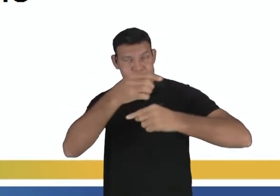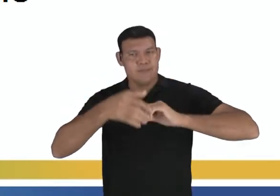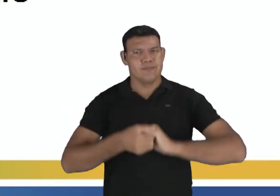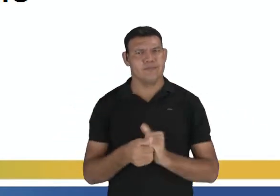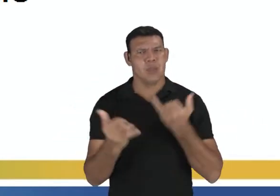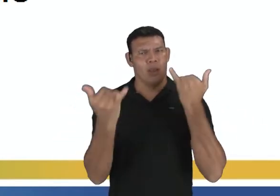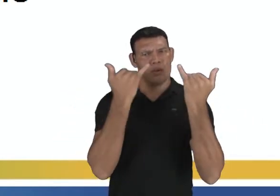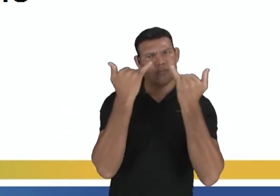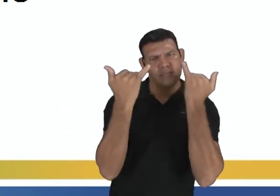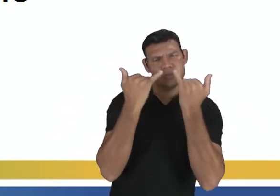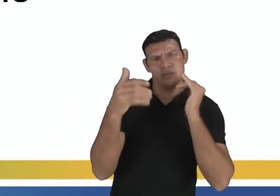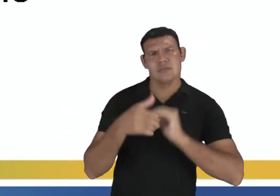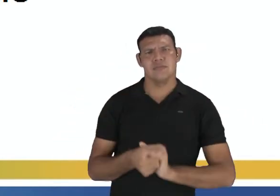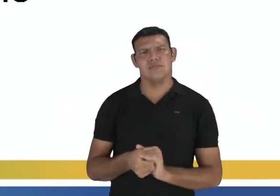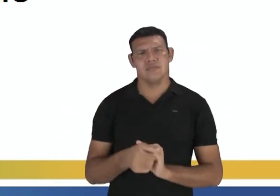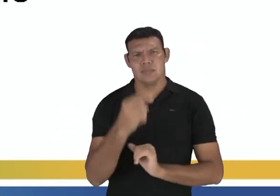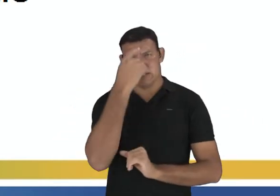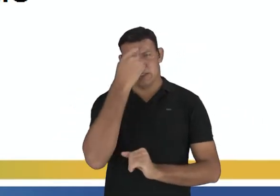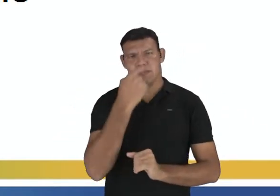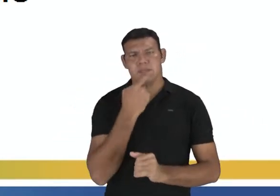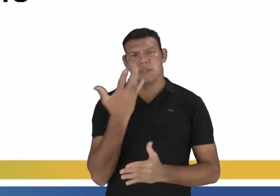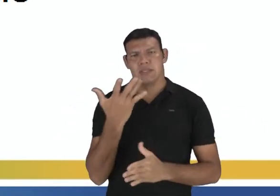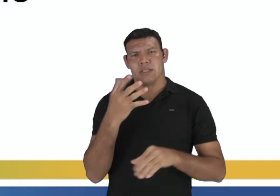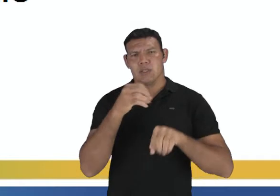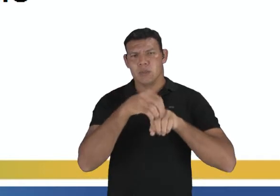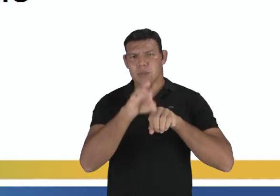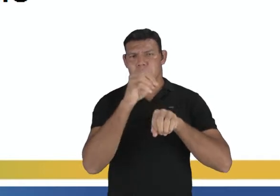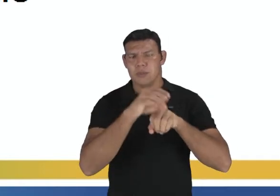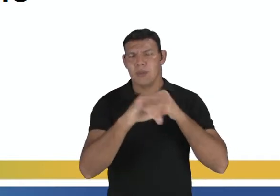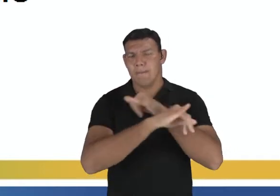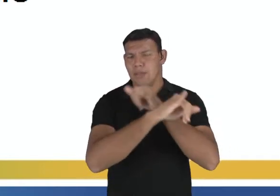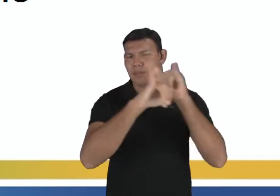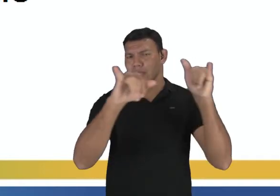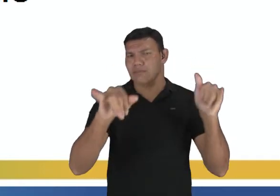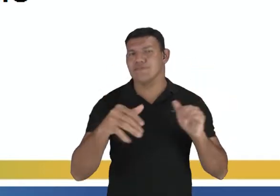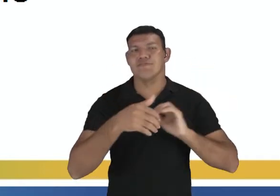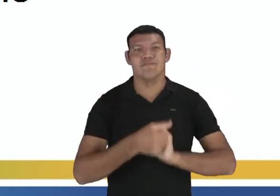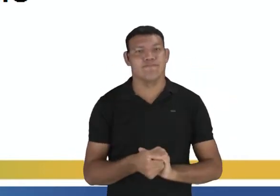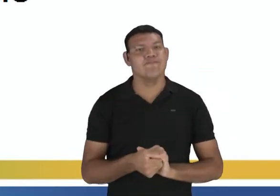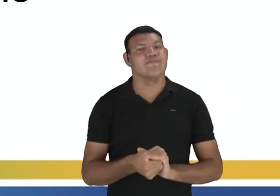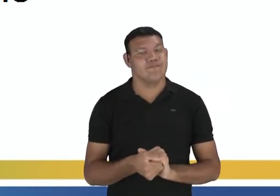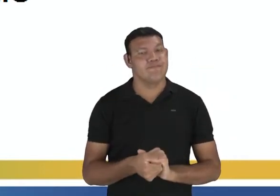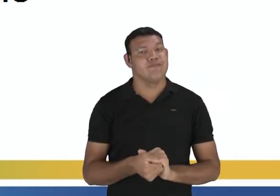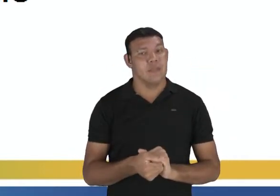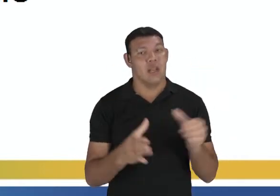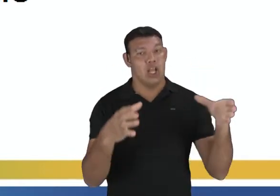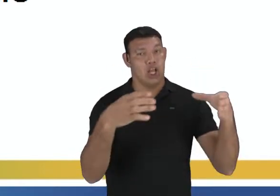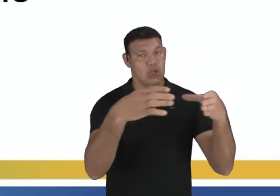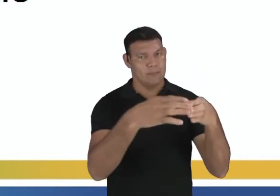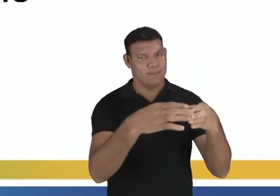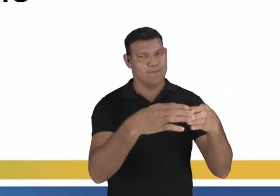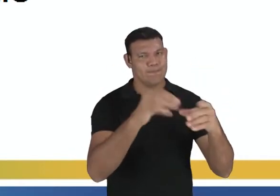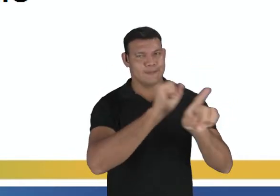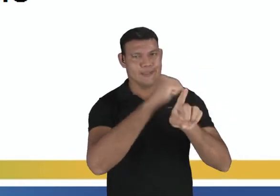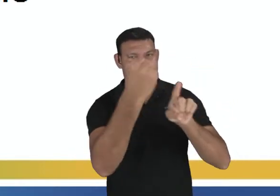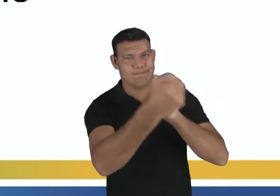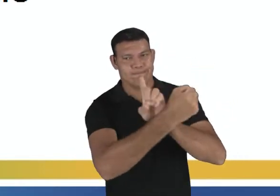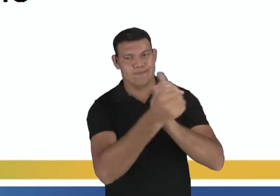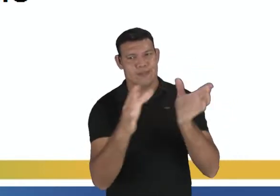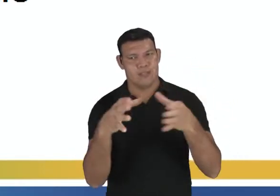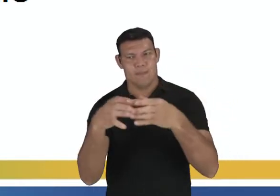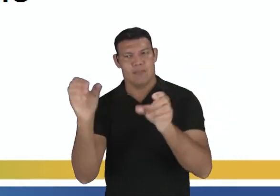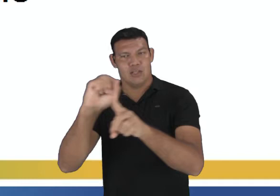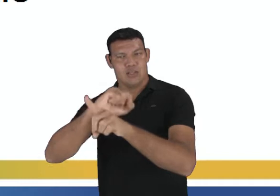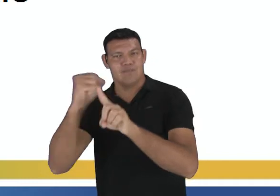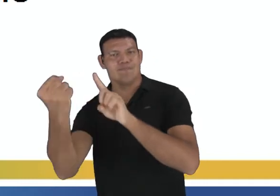a informação que essa imagem ela passa a todos nós? A definição das classes sociais. Sabemos